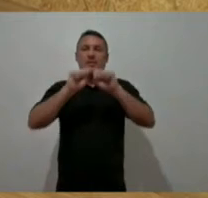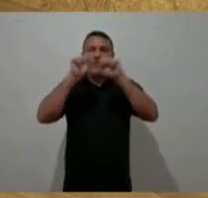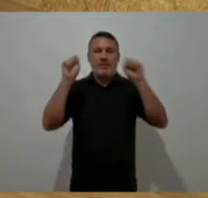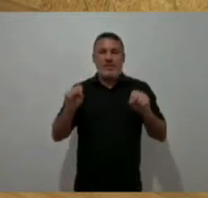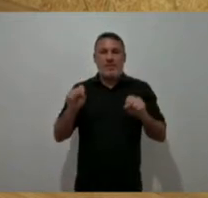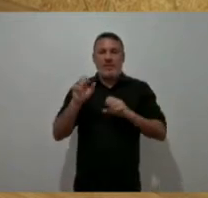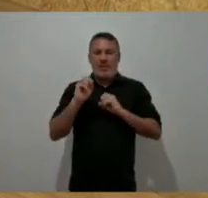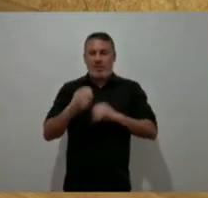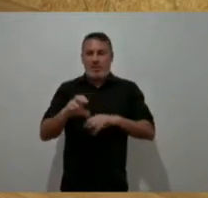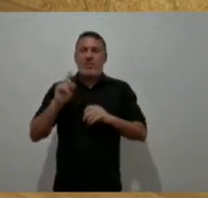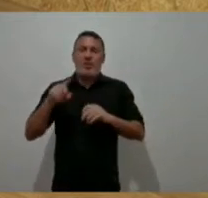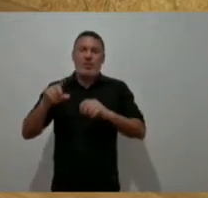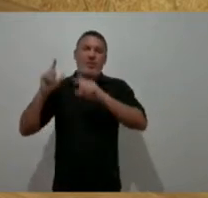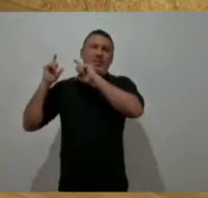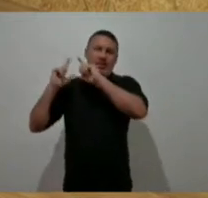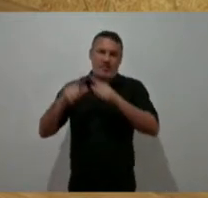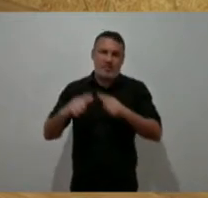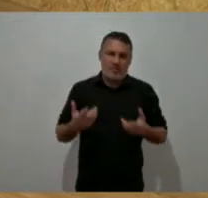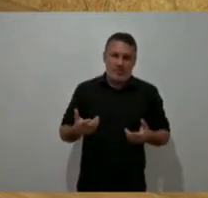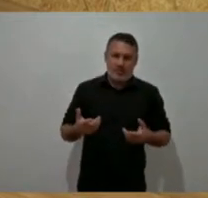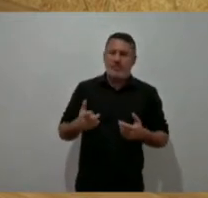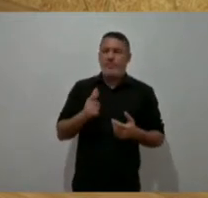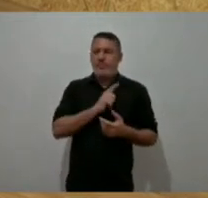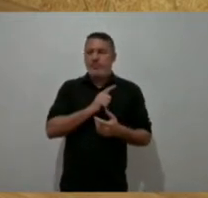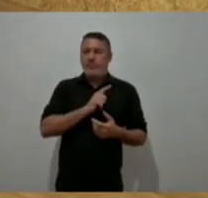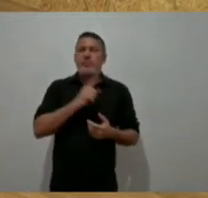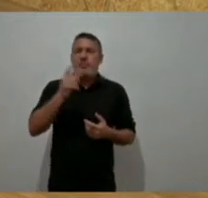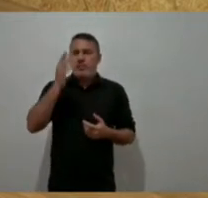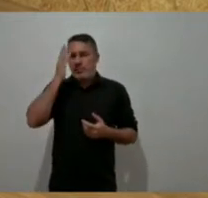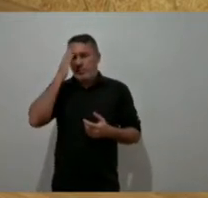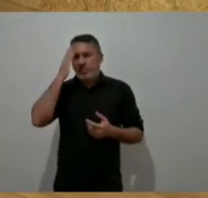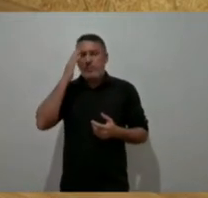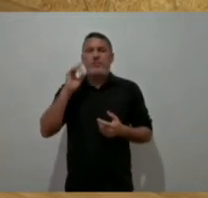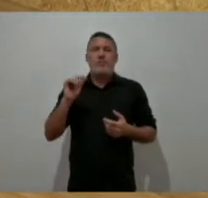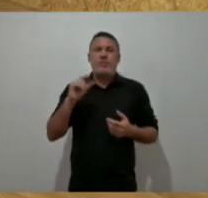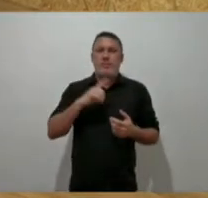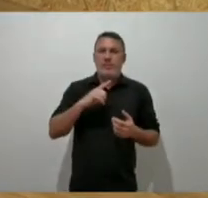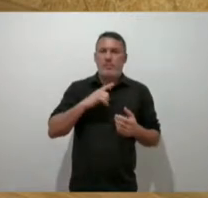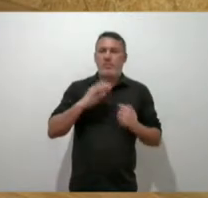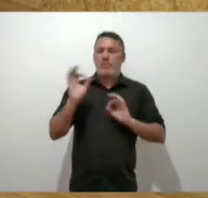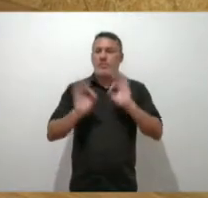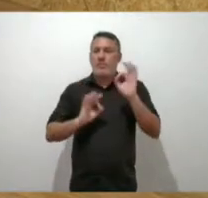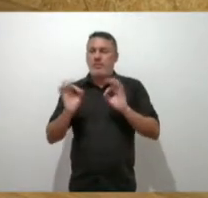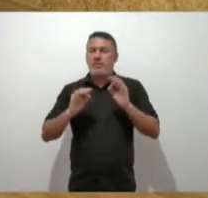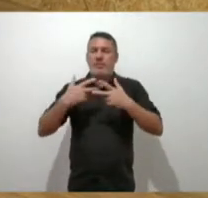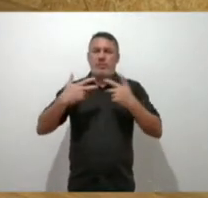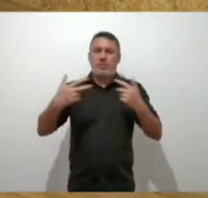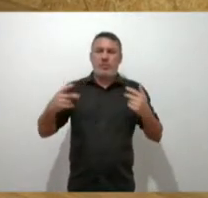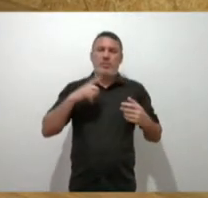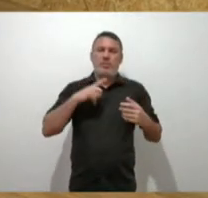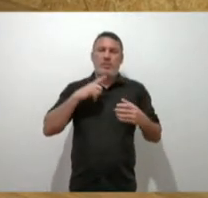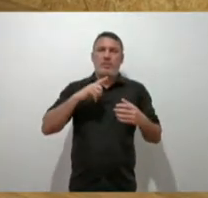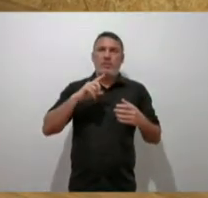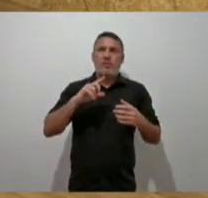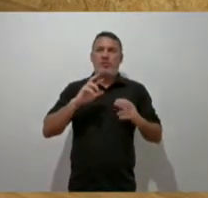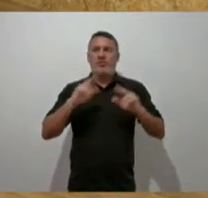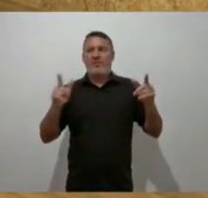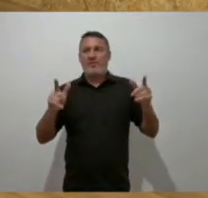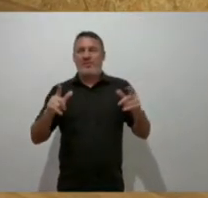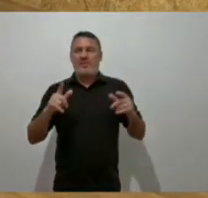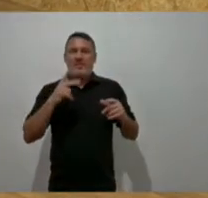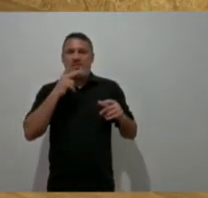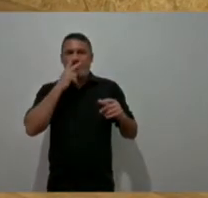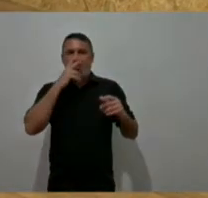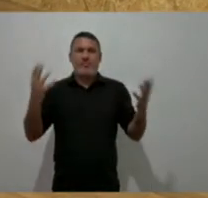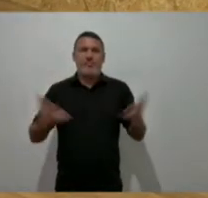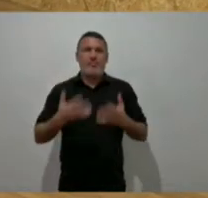tudo mais, e que não prepara para o mercado, muitas vezes até pelo contrário, né? Desestimula, ou tem o mercado como